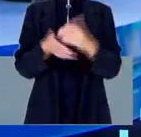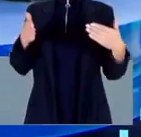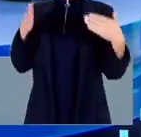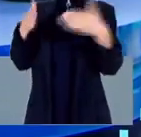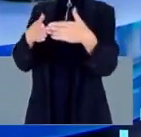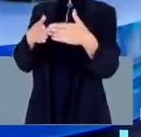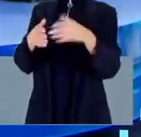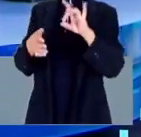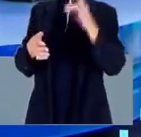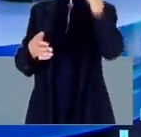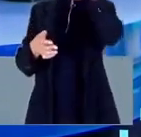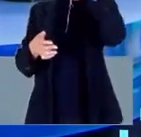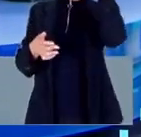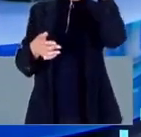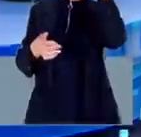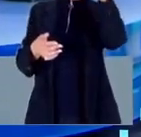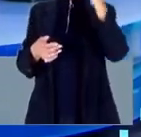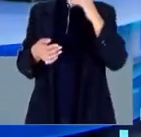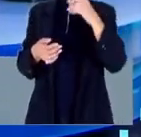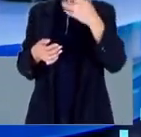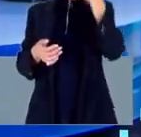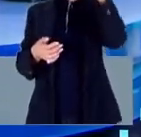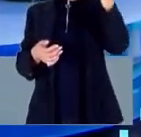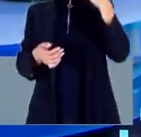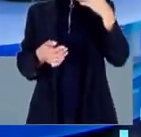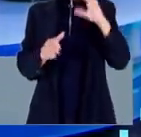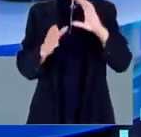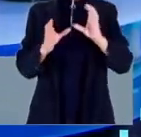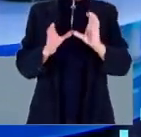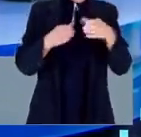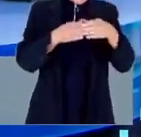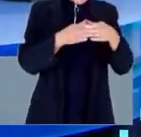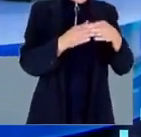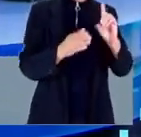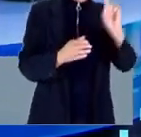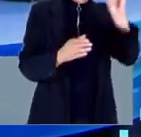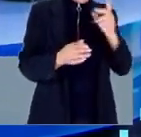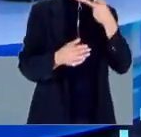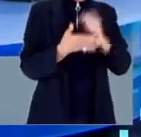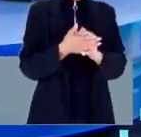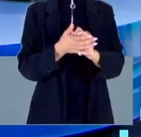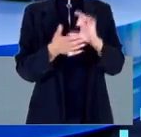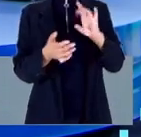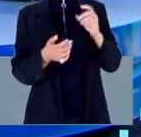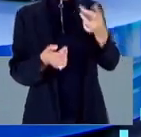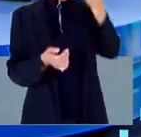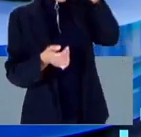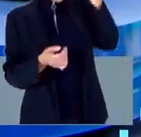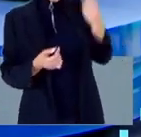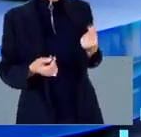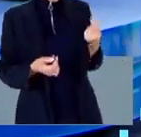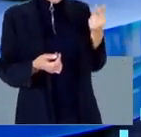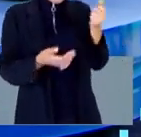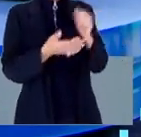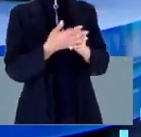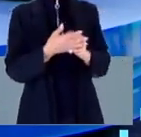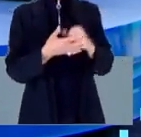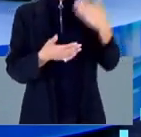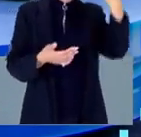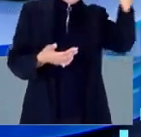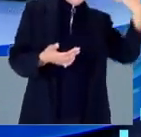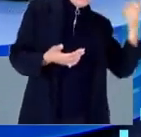para aquele que que a direita chama de de Esquerda Caviar artista da Esquerda Caviar